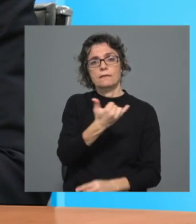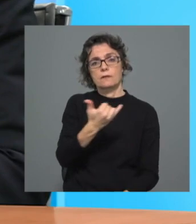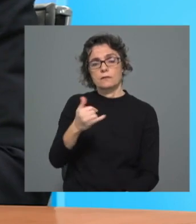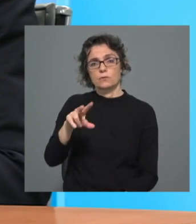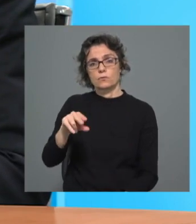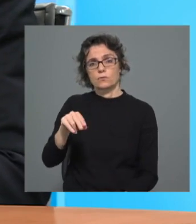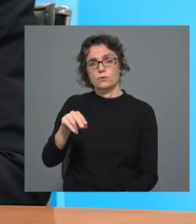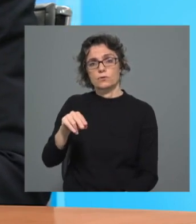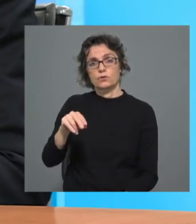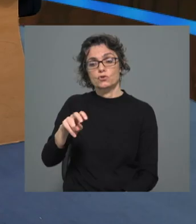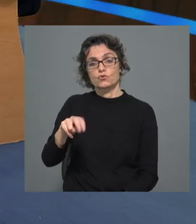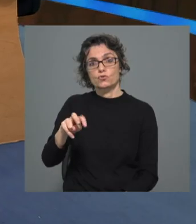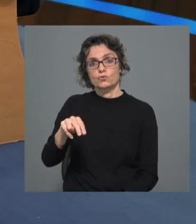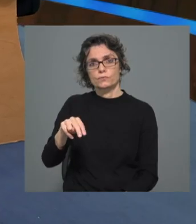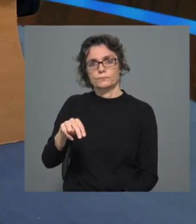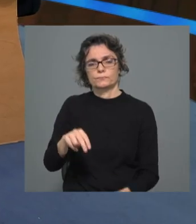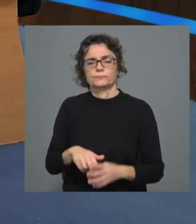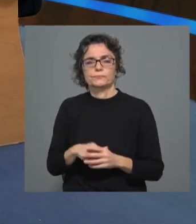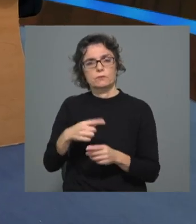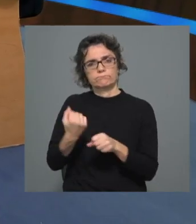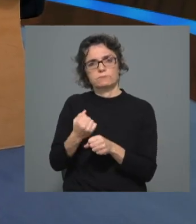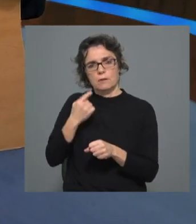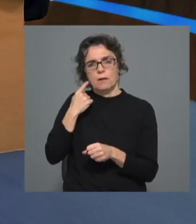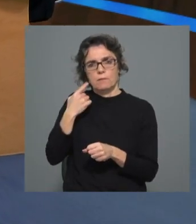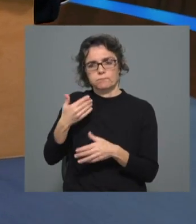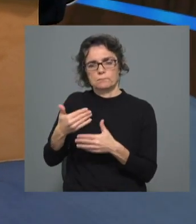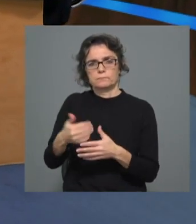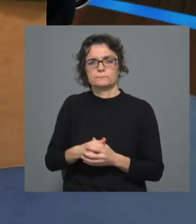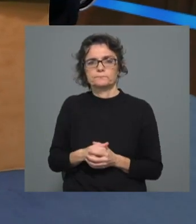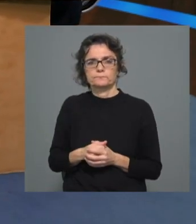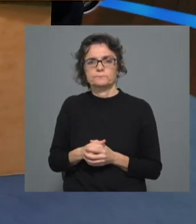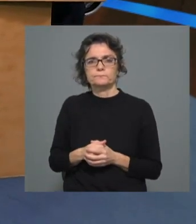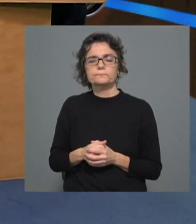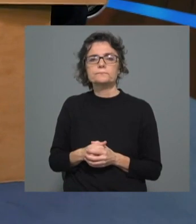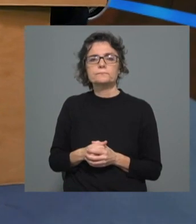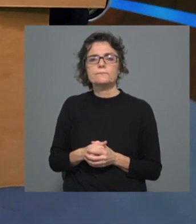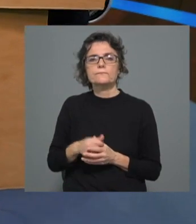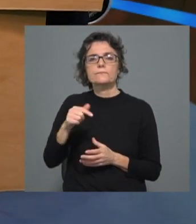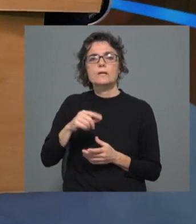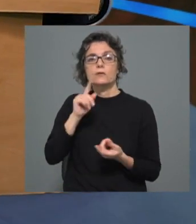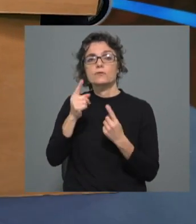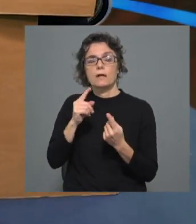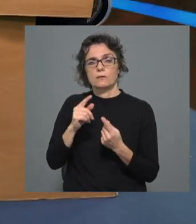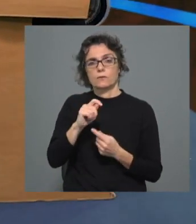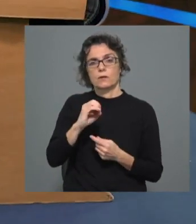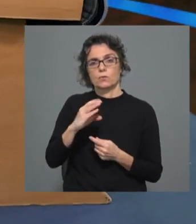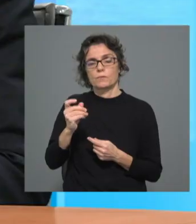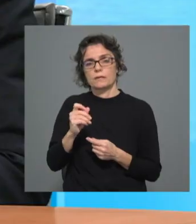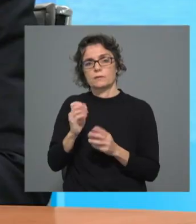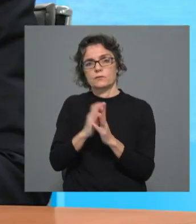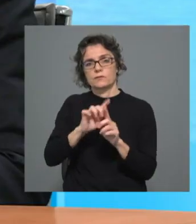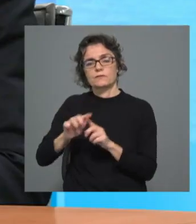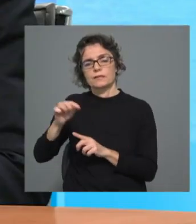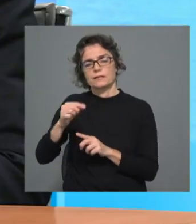Ainda estamos a trabalhar sobre isso. Ações concretas desse diálogo ecuménico interreligioso aqui em Portugal e que agradeço, Padre Peter, ter apresentado